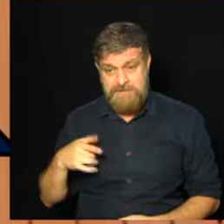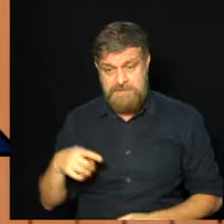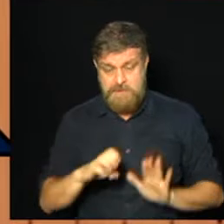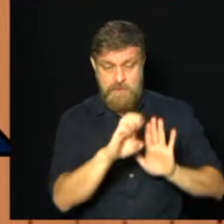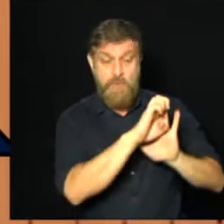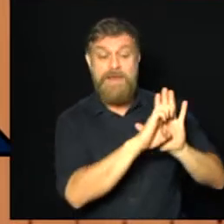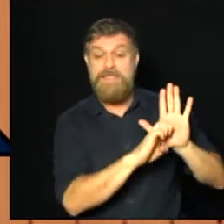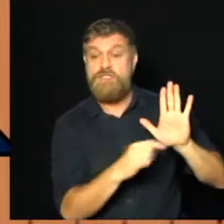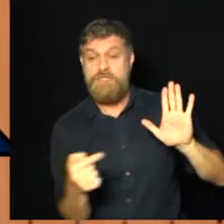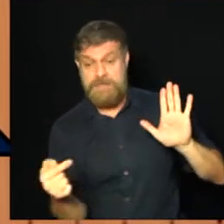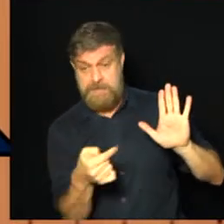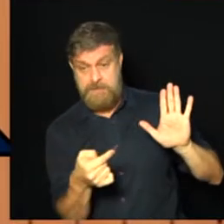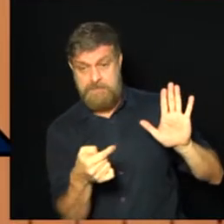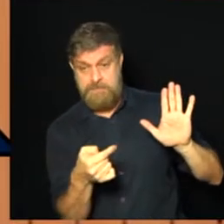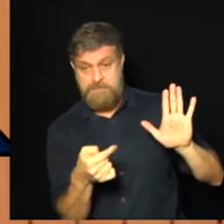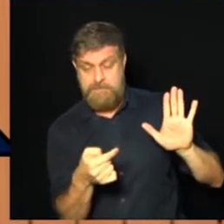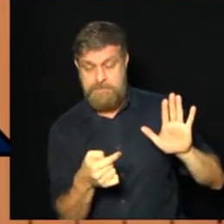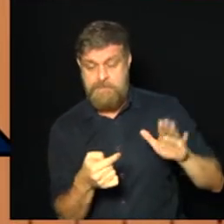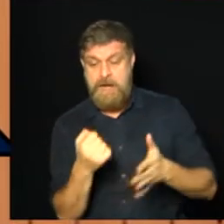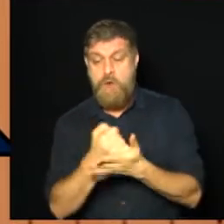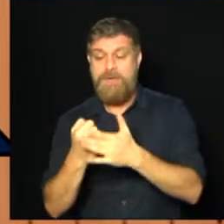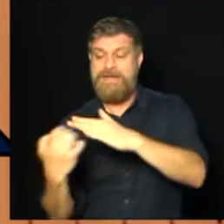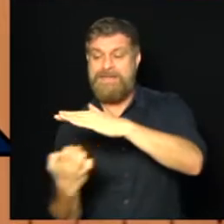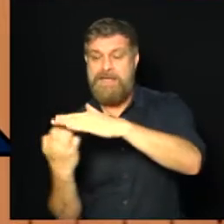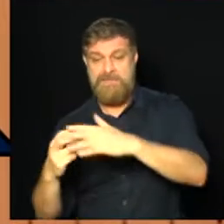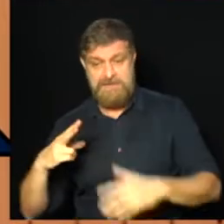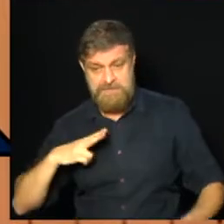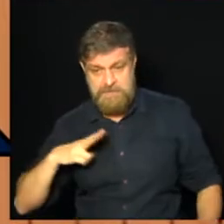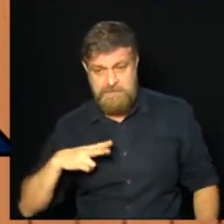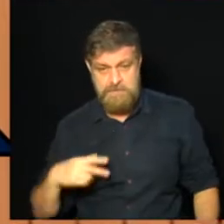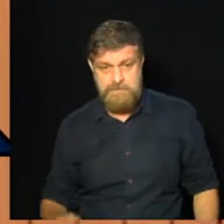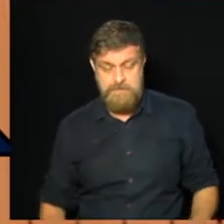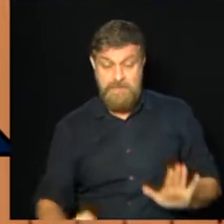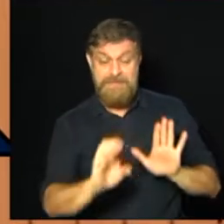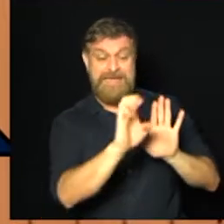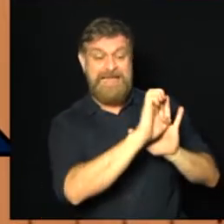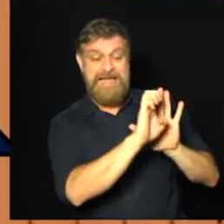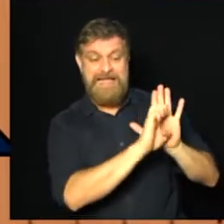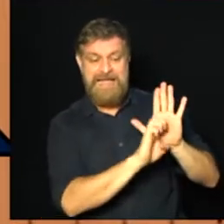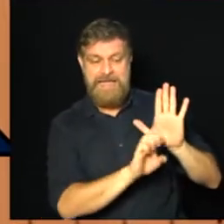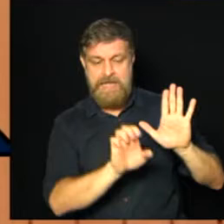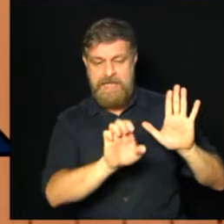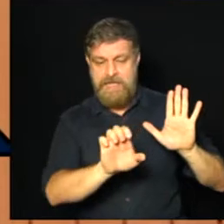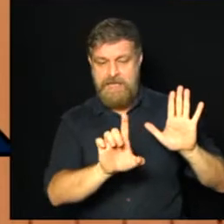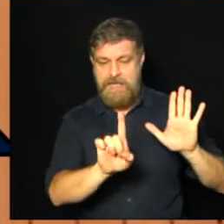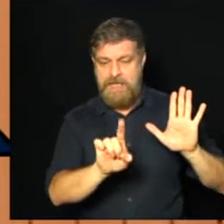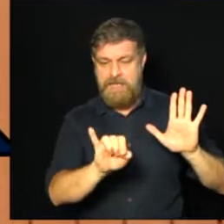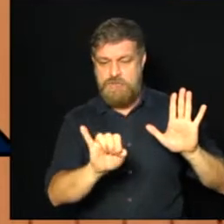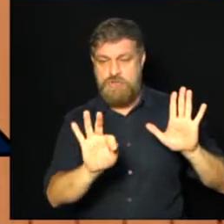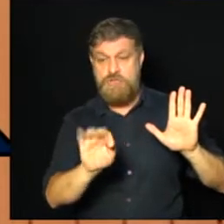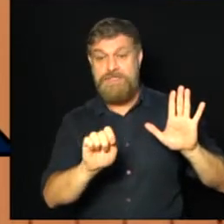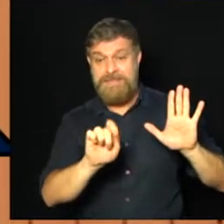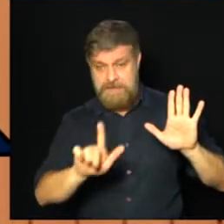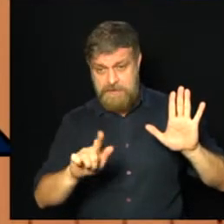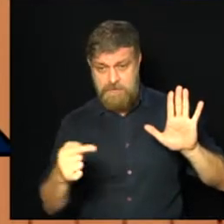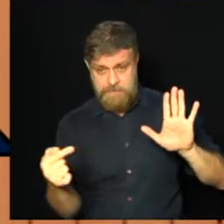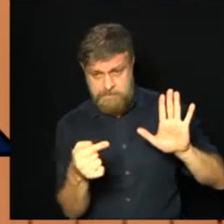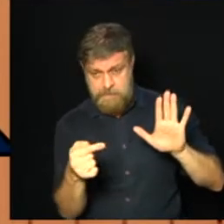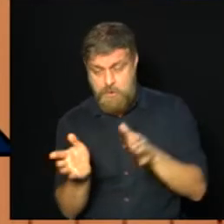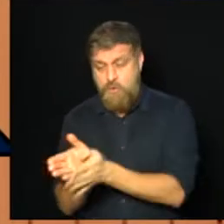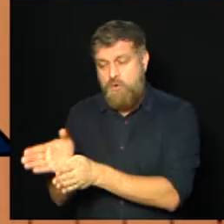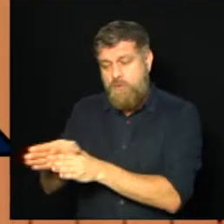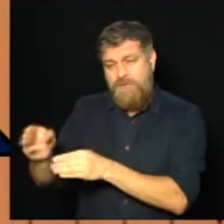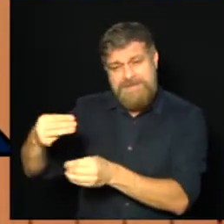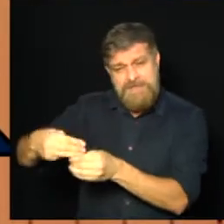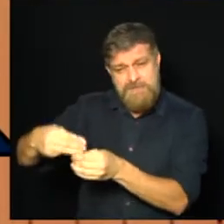si. O edital, isso é uma questão mais de fundo, mas o edital, o Conselho Municipal de